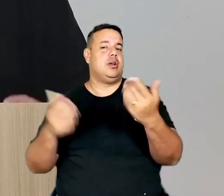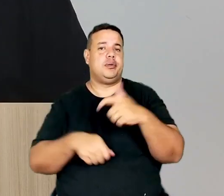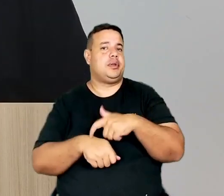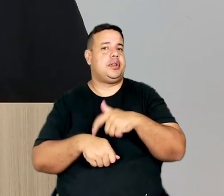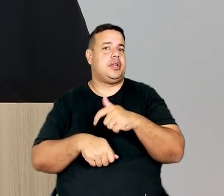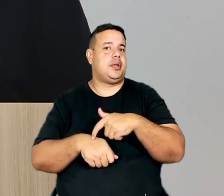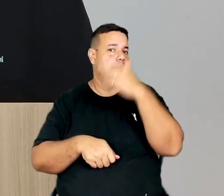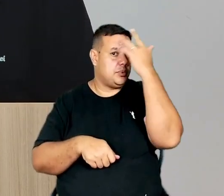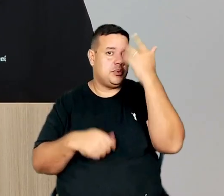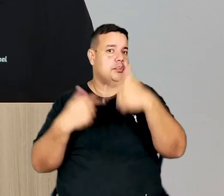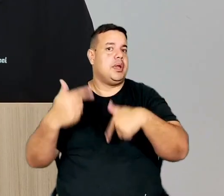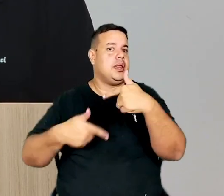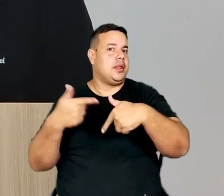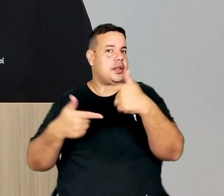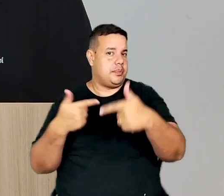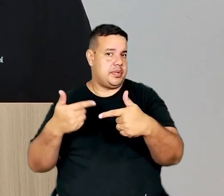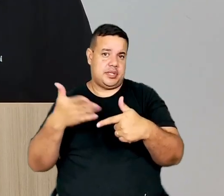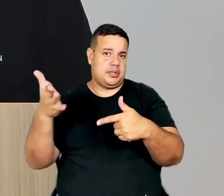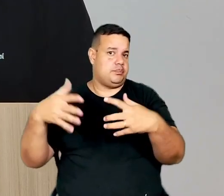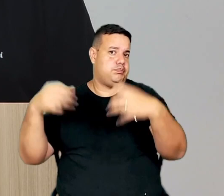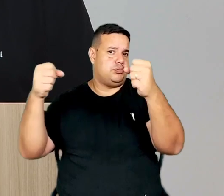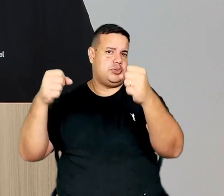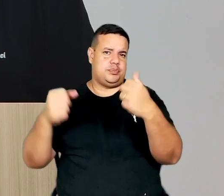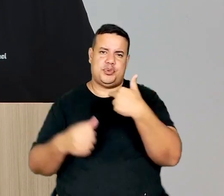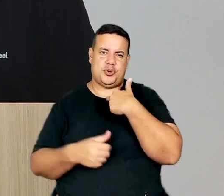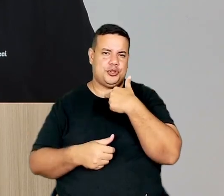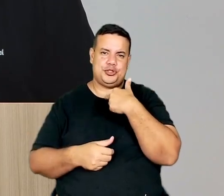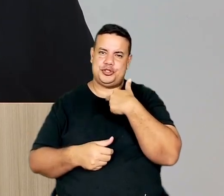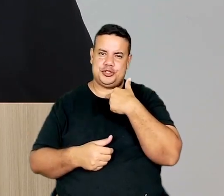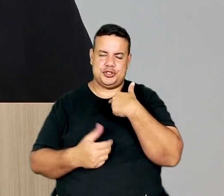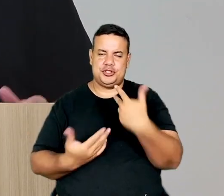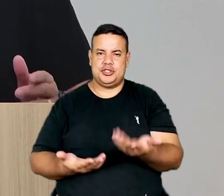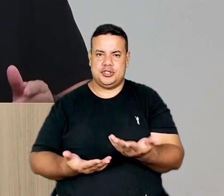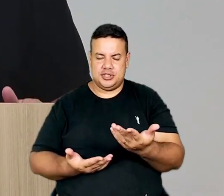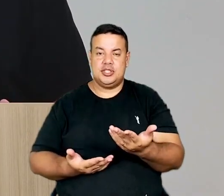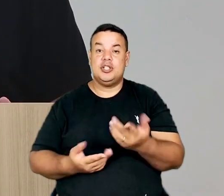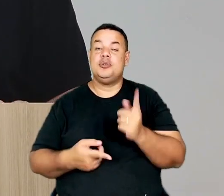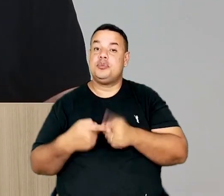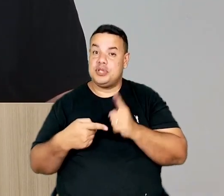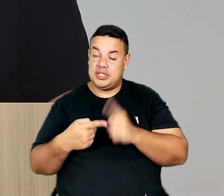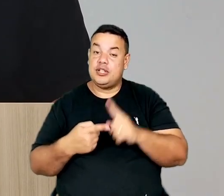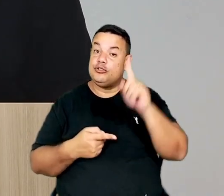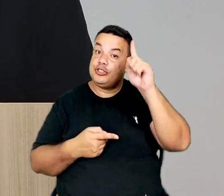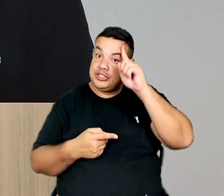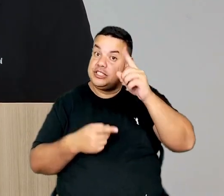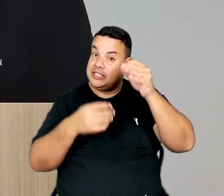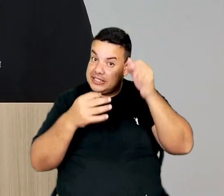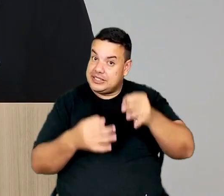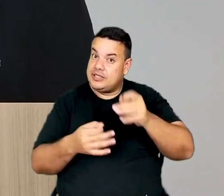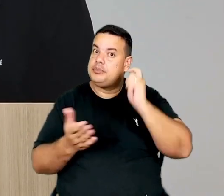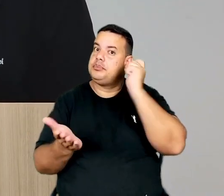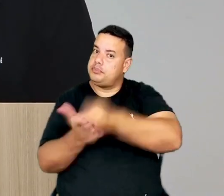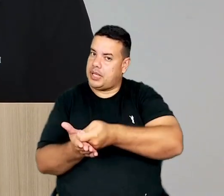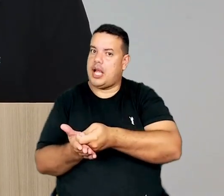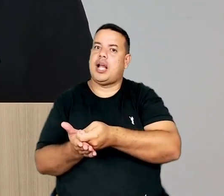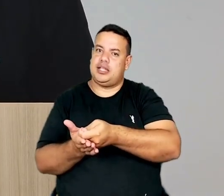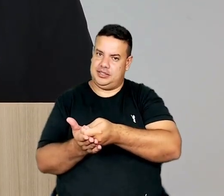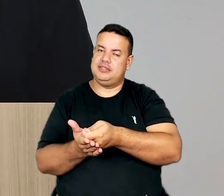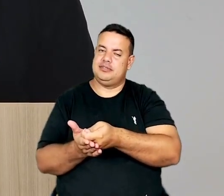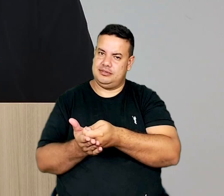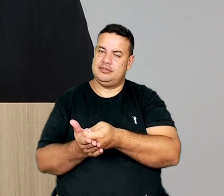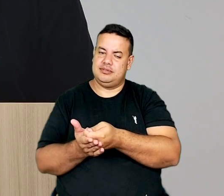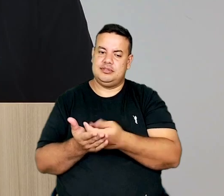comunidade que não é assim. Né, porque todo dia que vence a faturinha, nós vamos lá e pagamos a fatura. Então, e outra